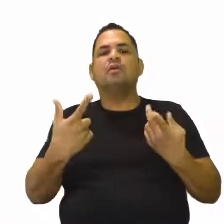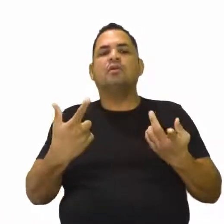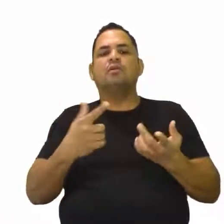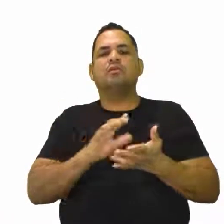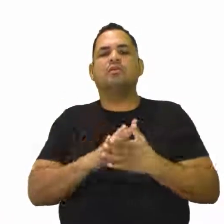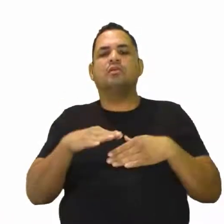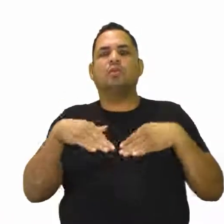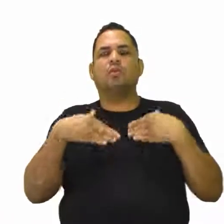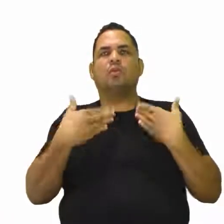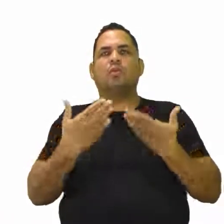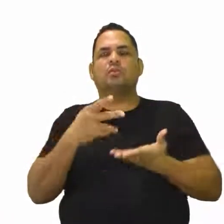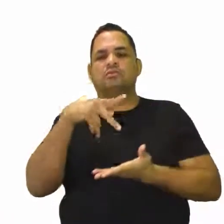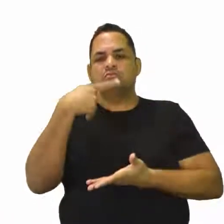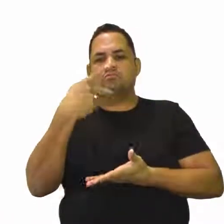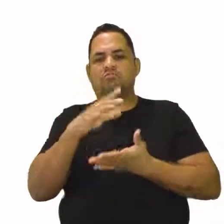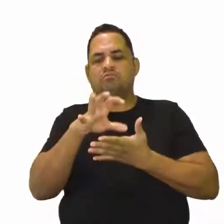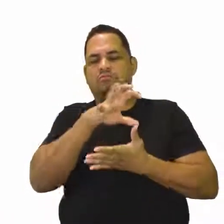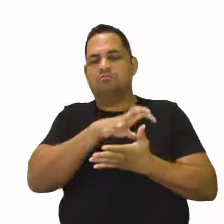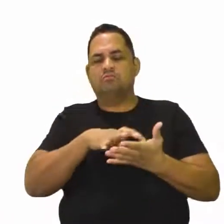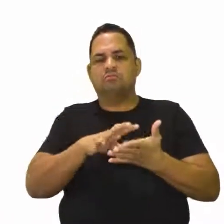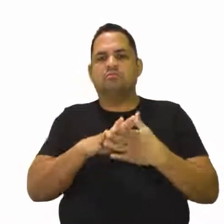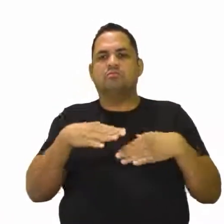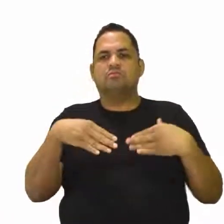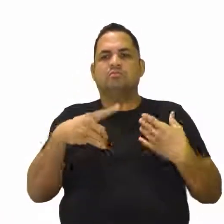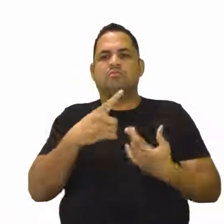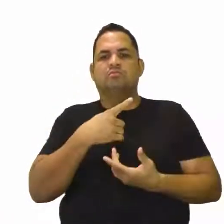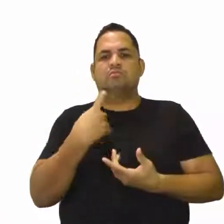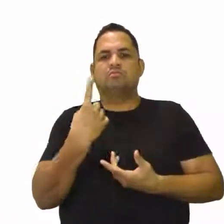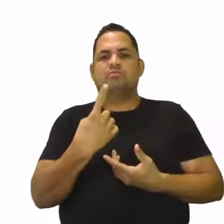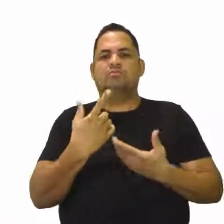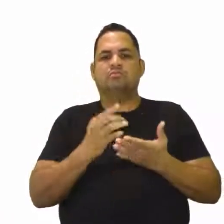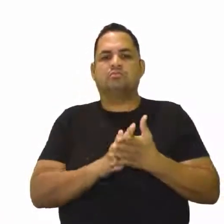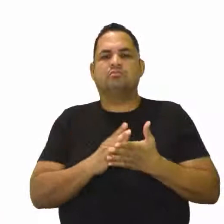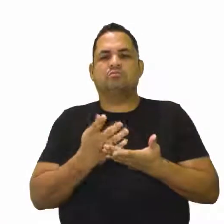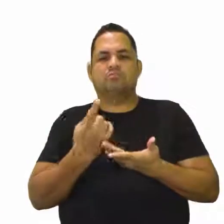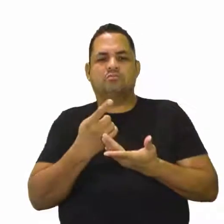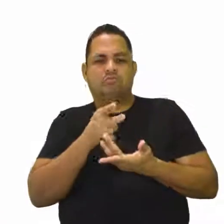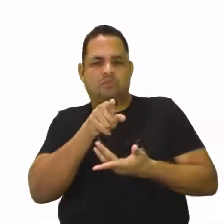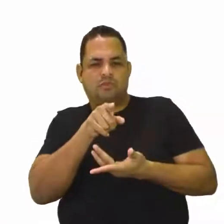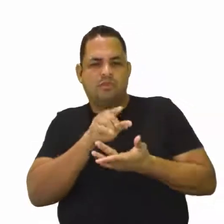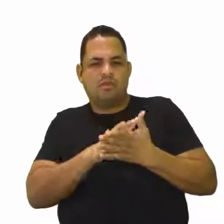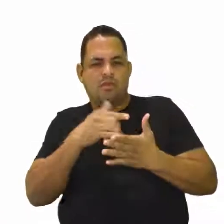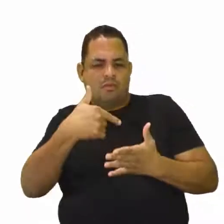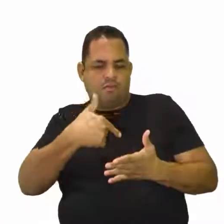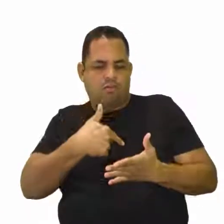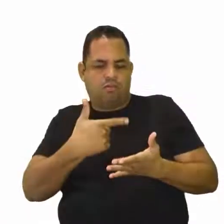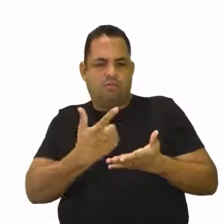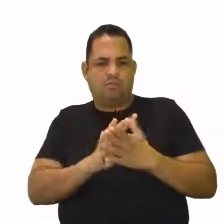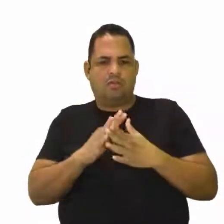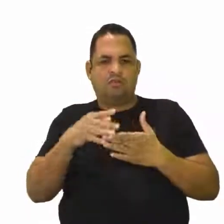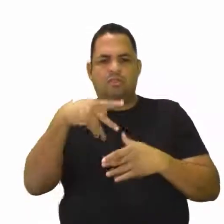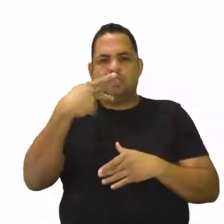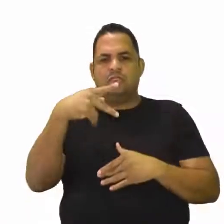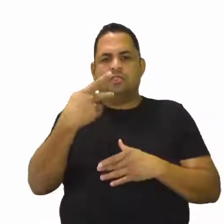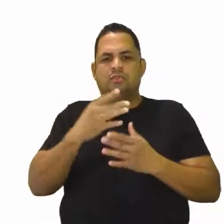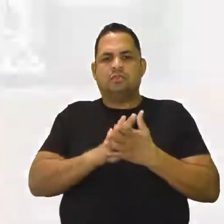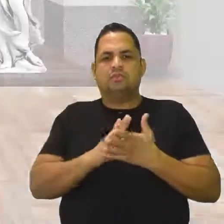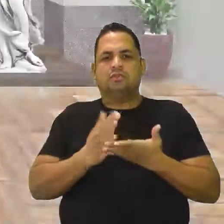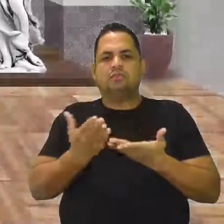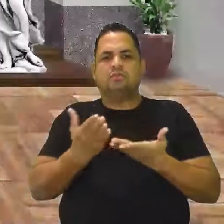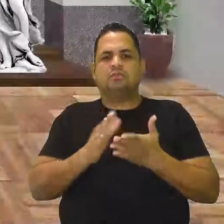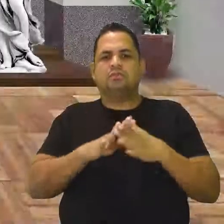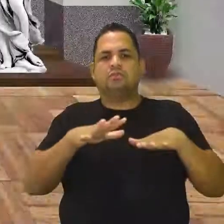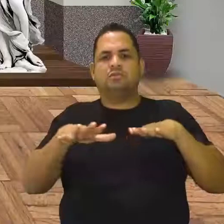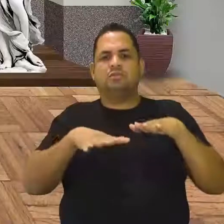Quando nós falamos de revolução, nós estamos falando, quando a gente pega essa figura de Getúlio Vargas, quando nós falamos de revolução, nós estamos falando